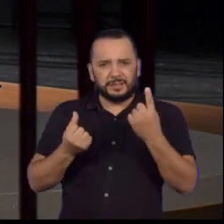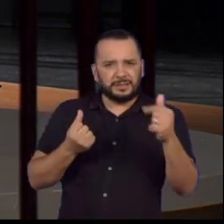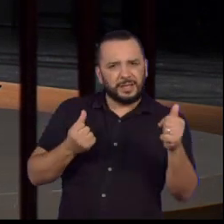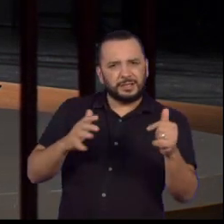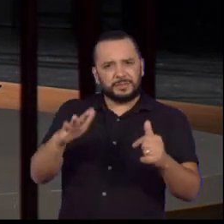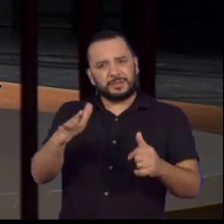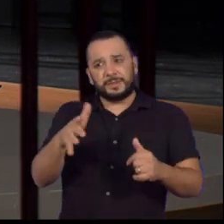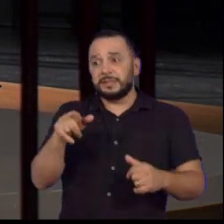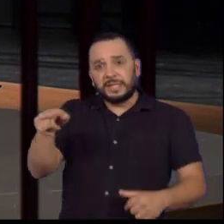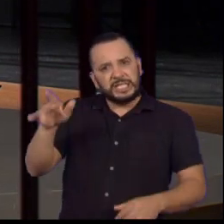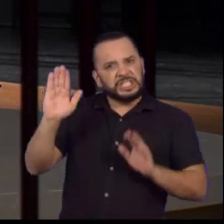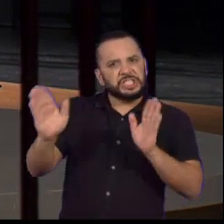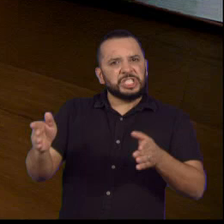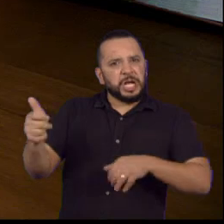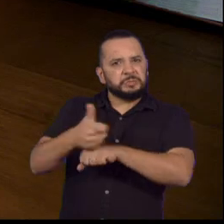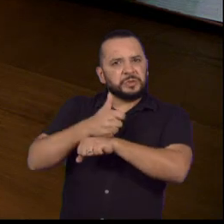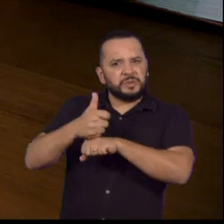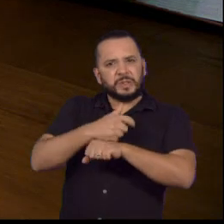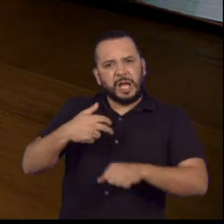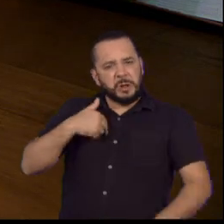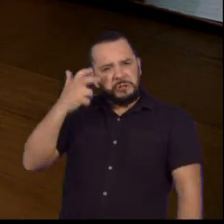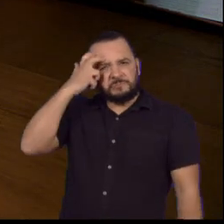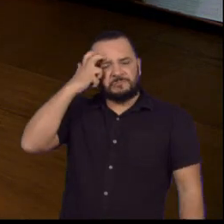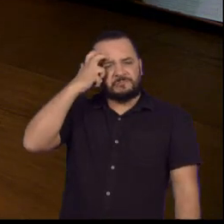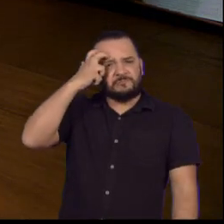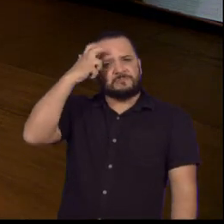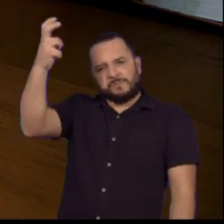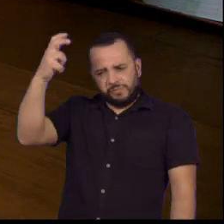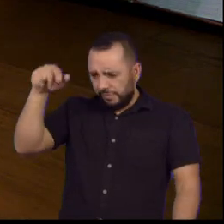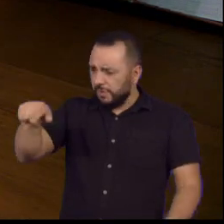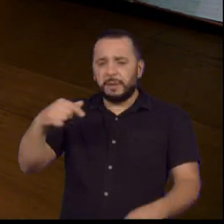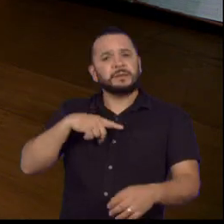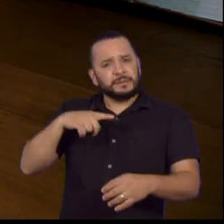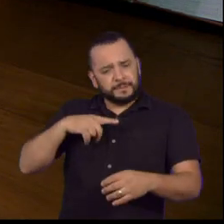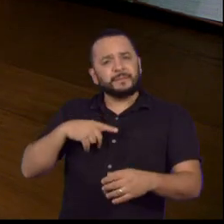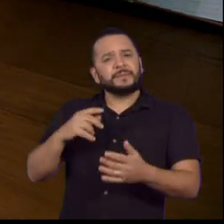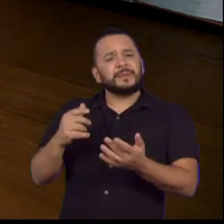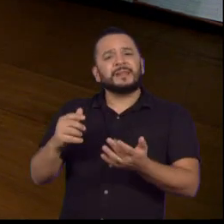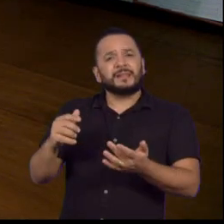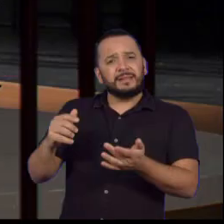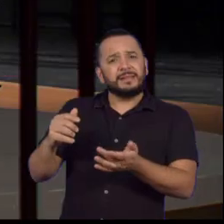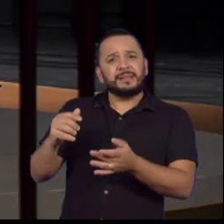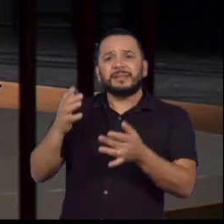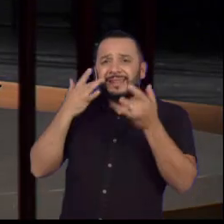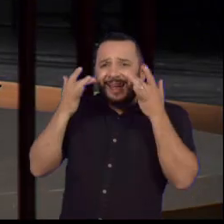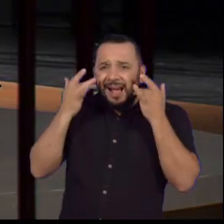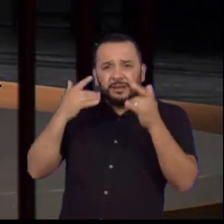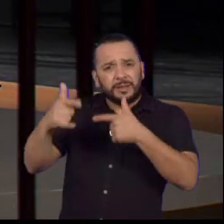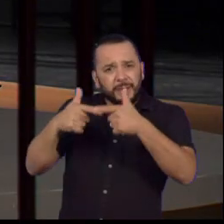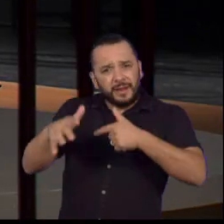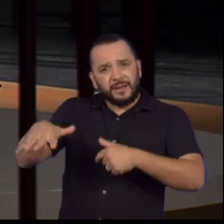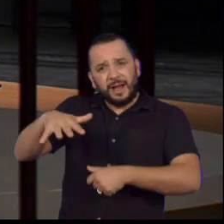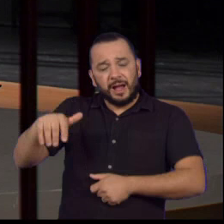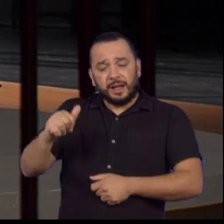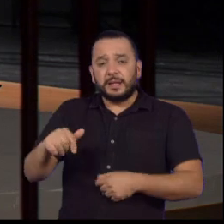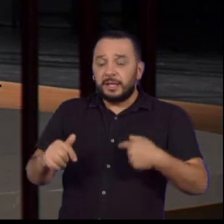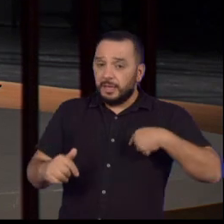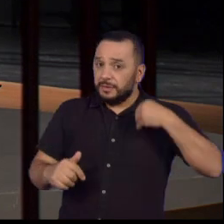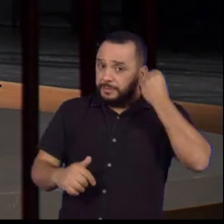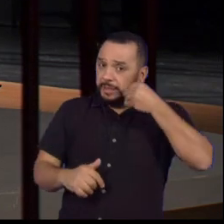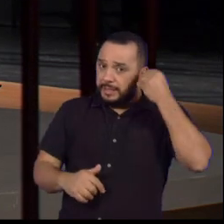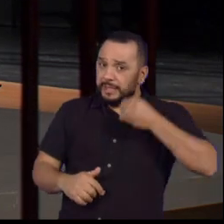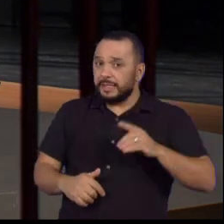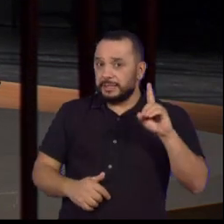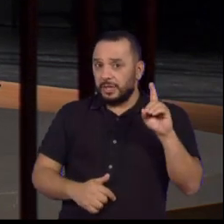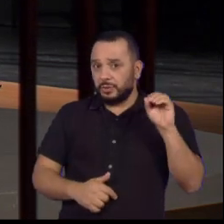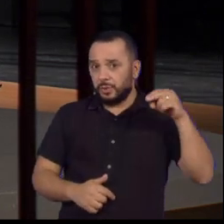era um intelectual, um grande pensador, um homem de teatro. E ele resolveu... E essa experiência da Dona Beja foi a primeira experiência,